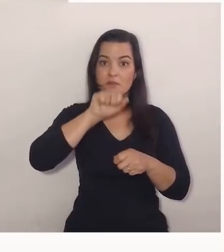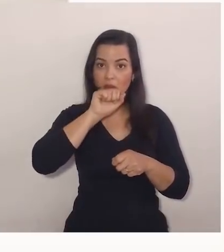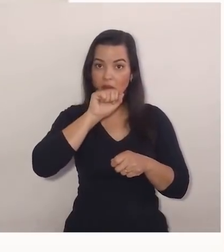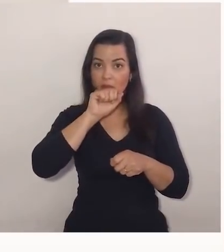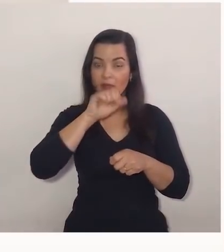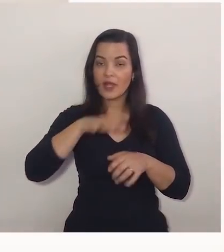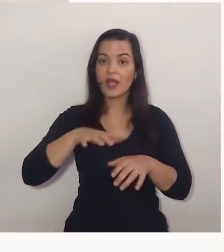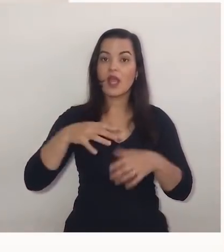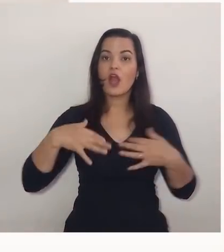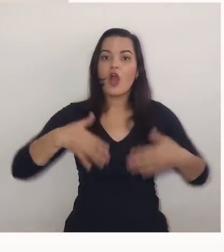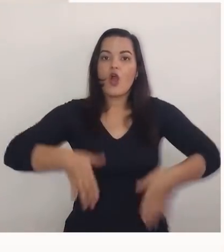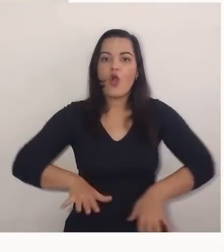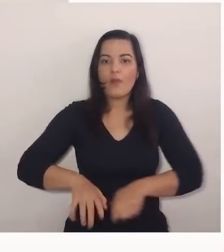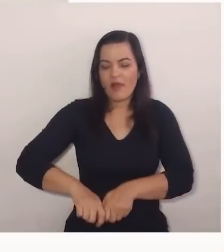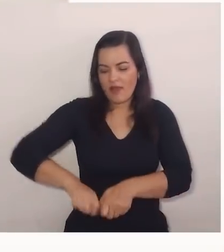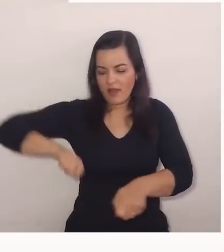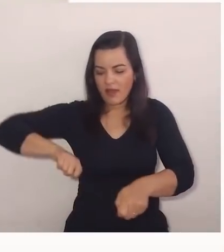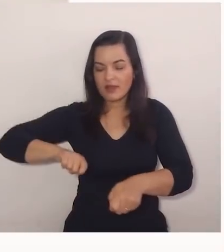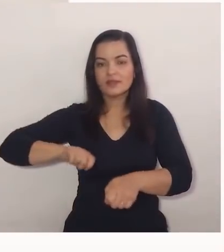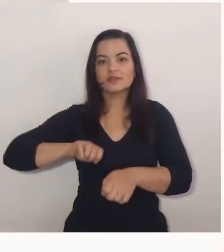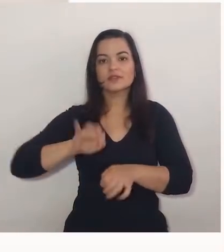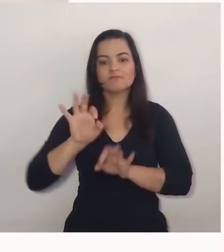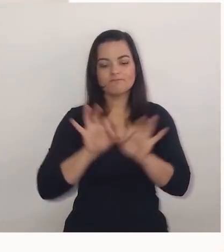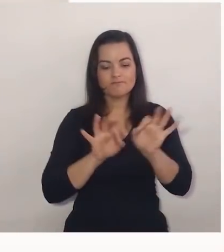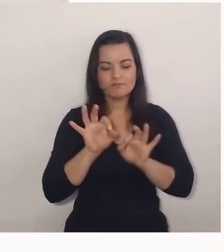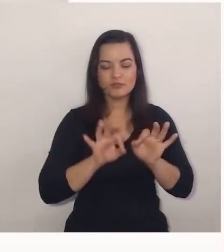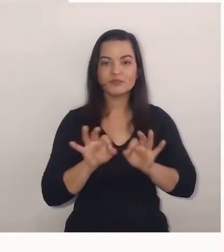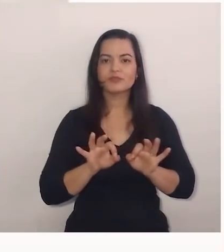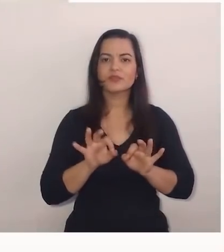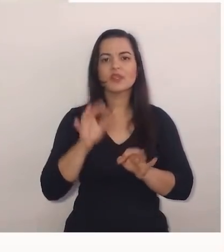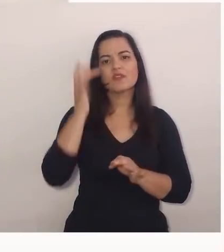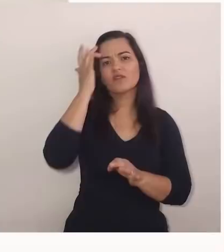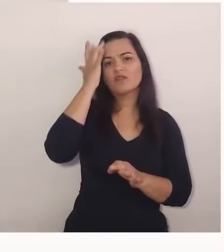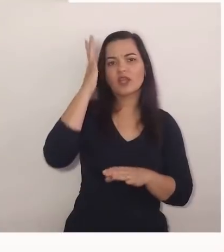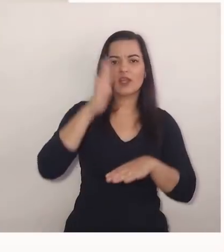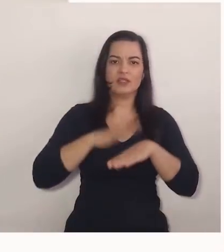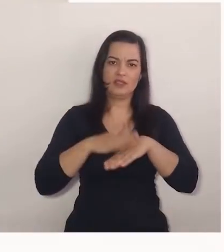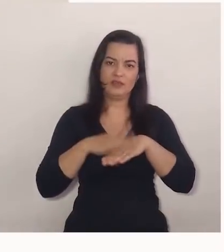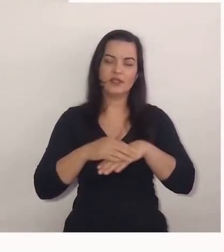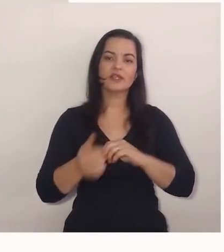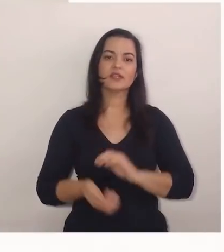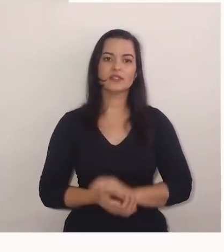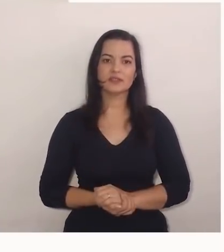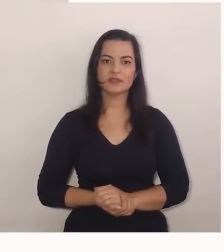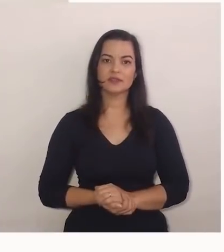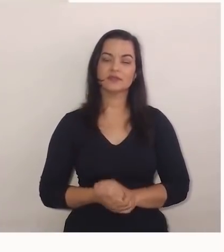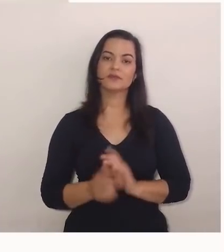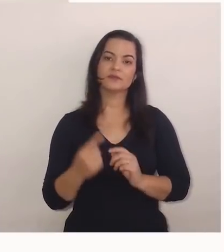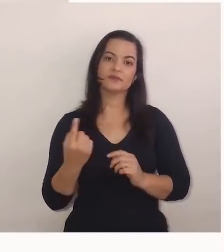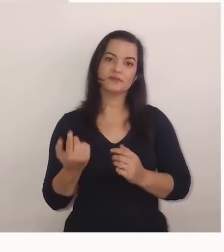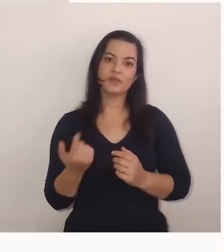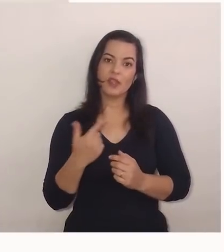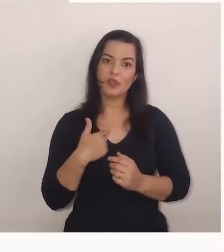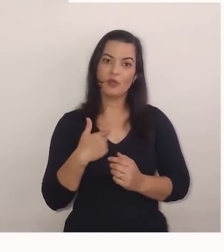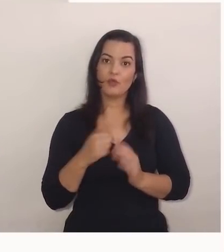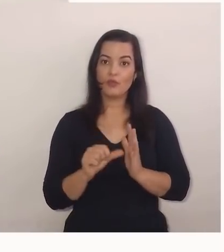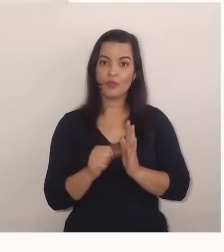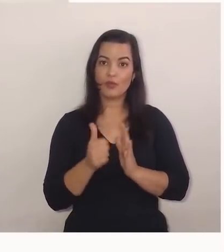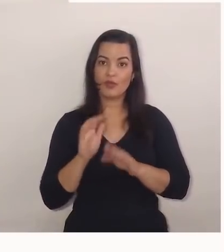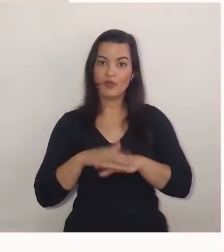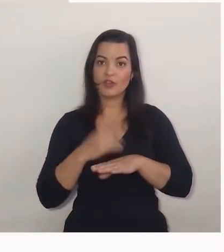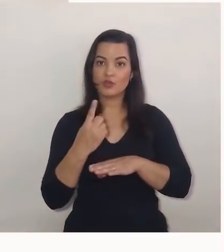bonecas. Então ela é bem improvisada e bem fácil de fazer. Então, com a primeira parte eu faço um